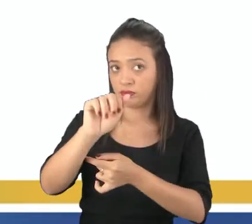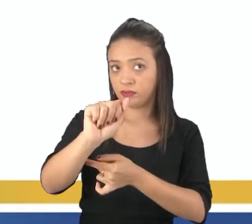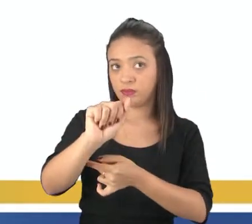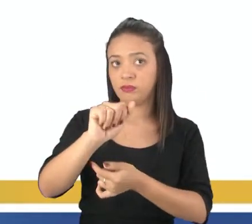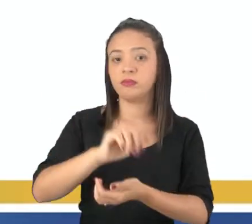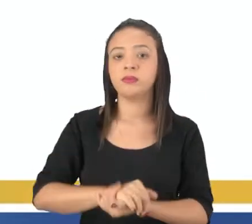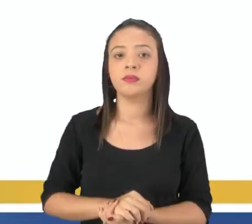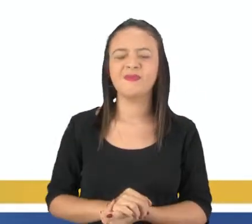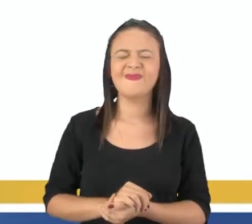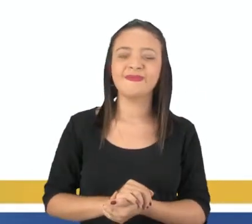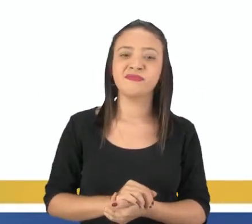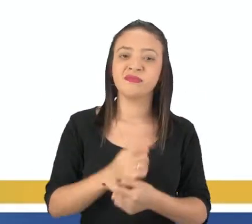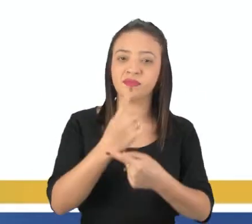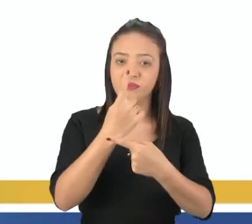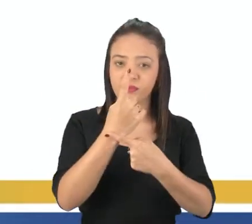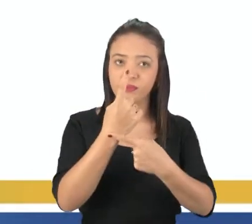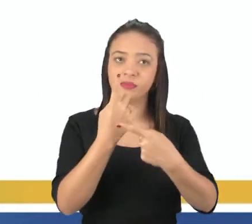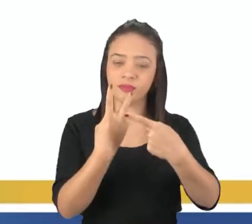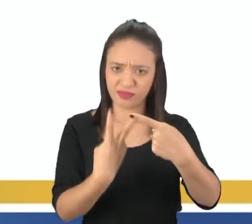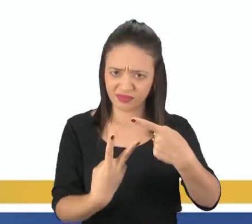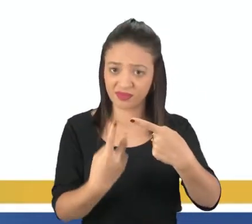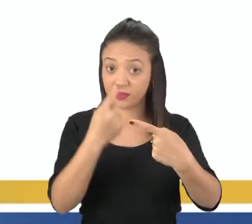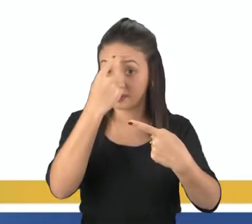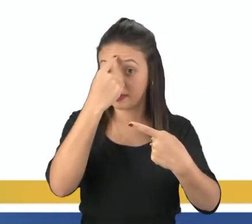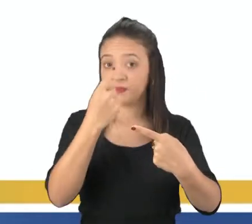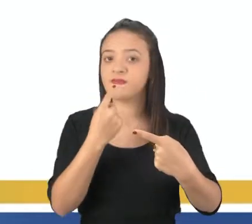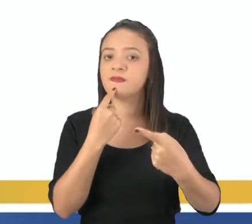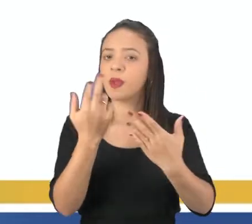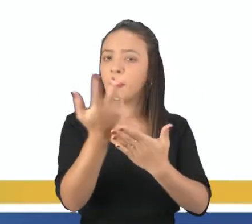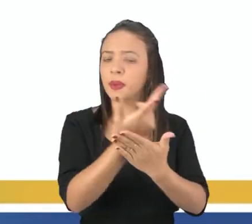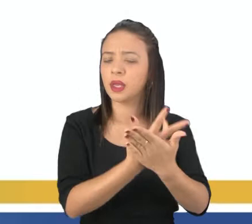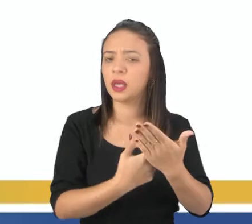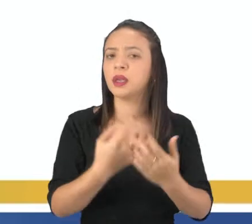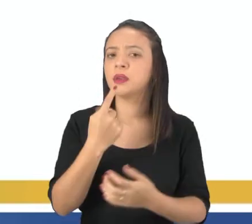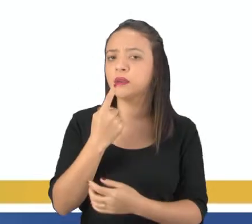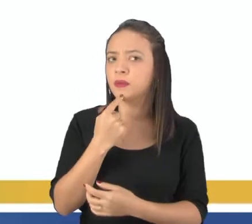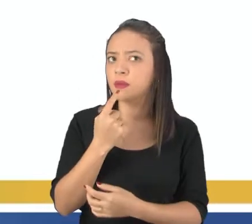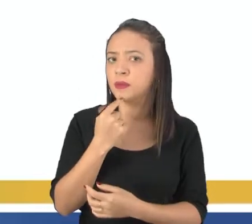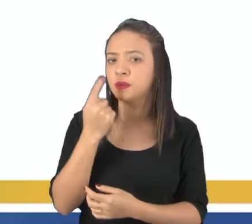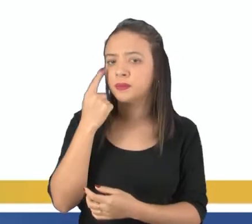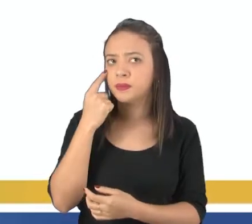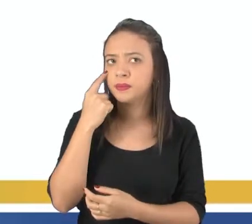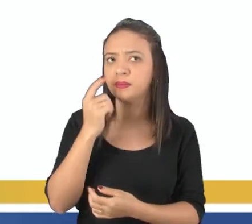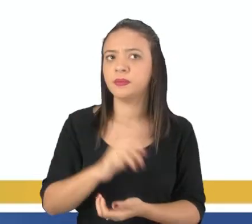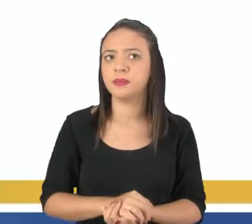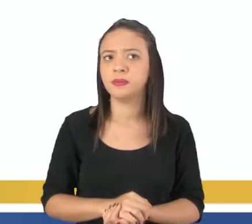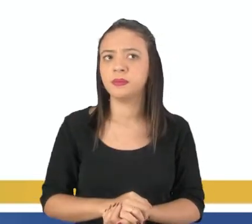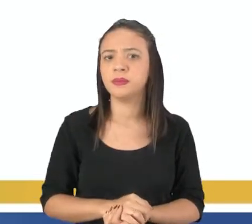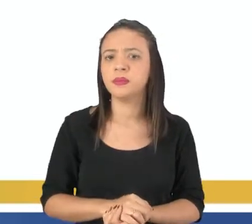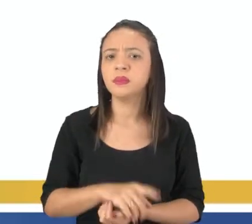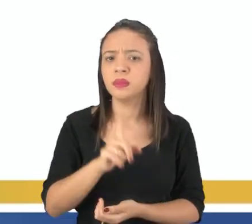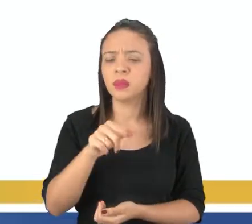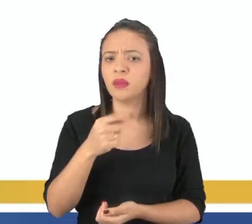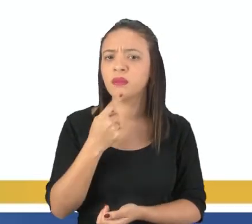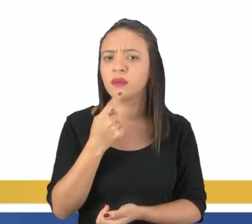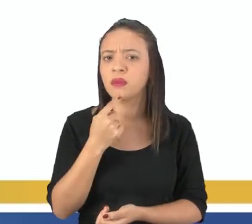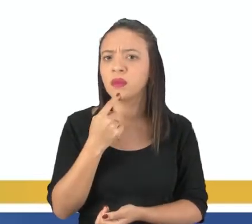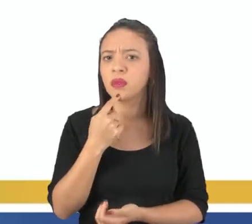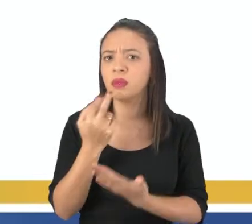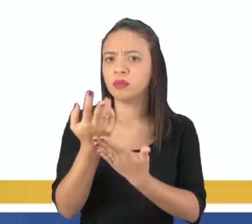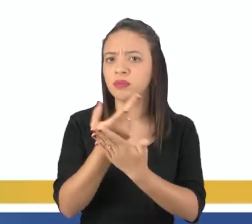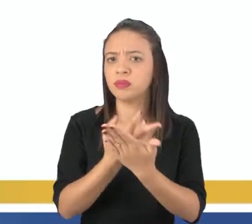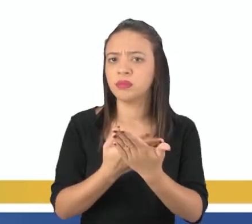a um é um meio da figura está pintada de vermelho Observe está pintado de vermelho